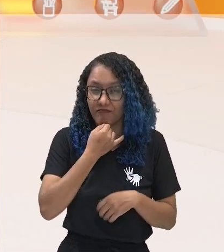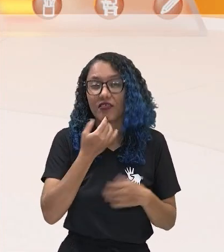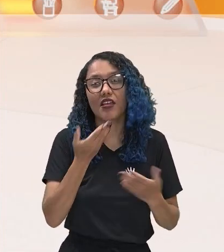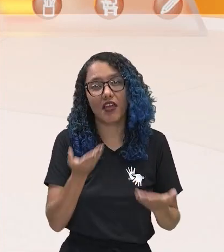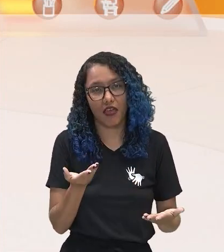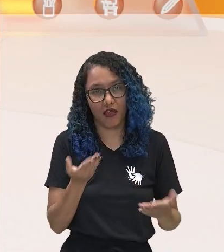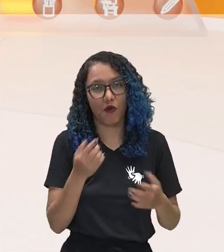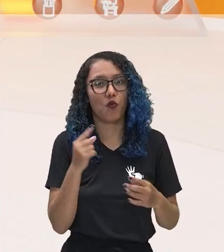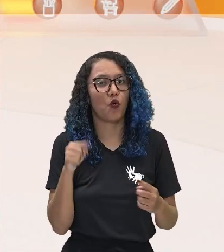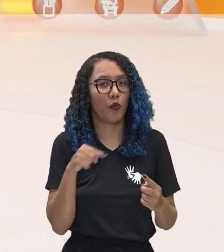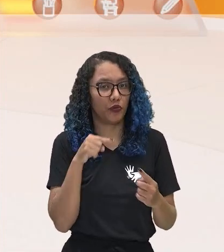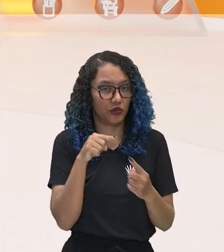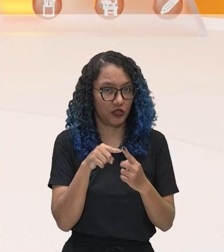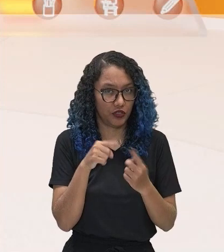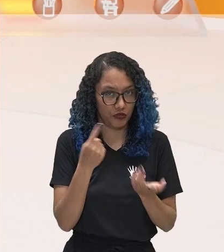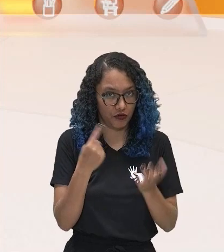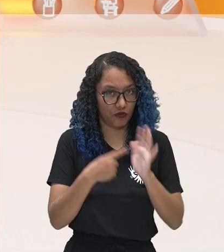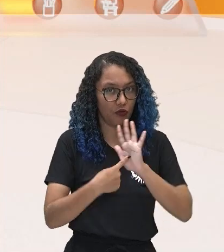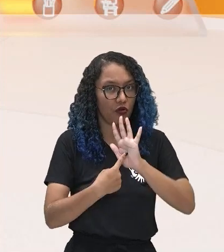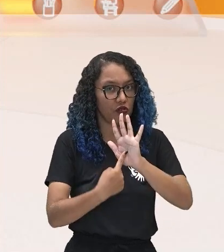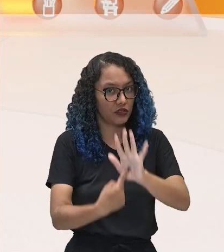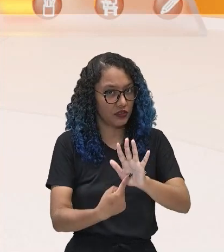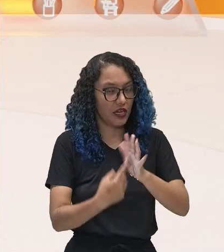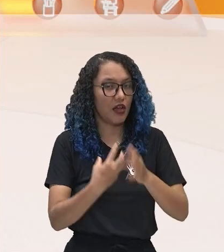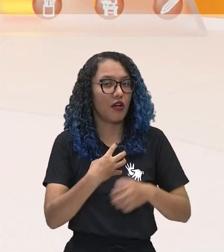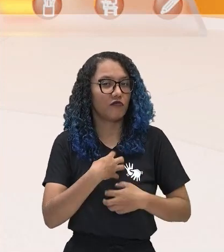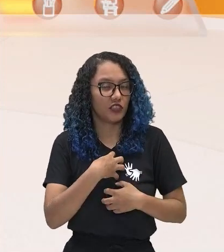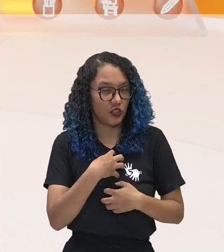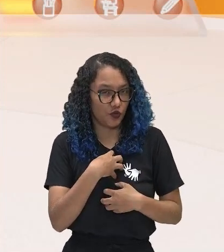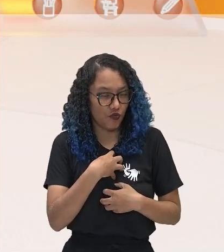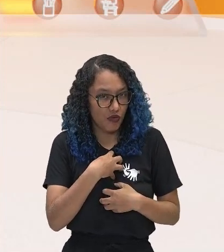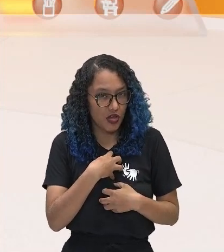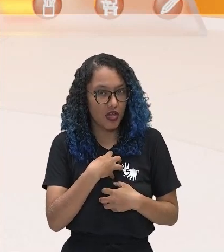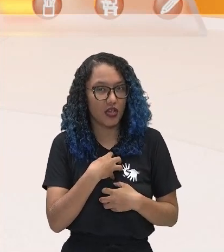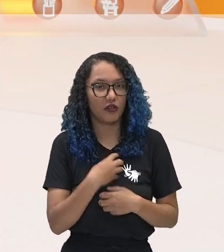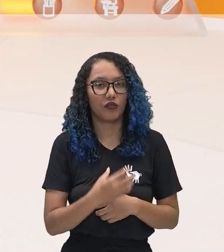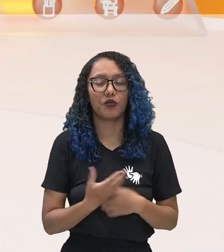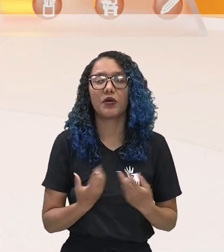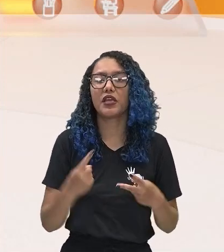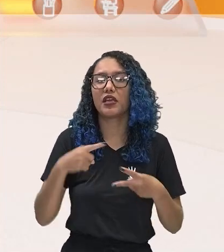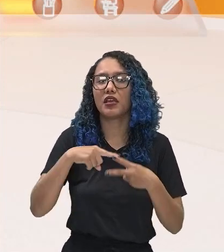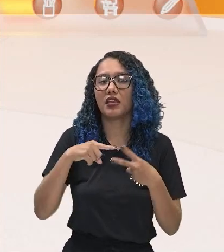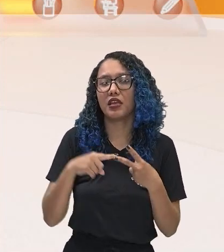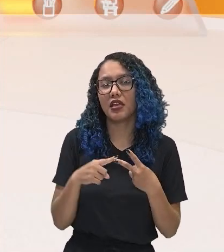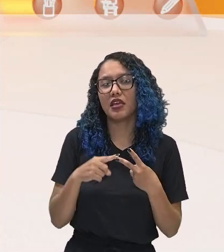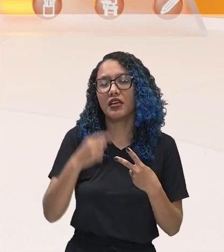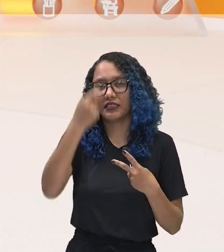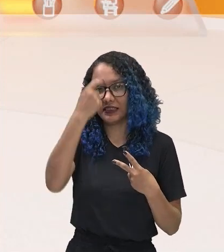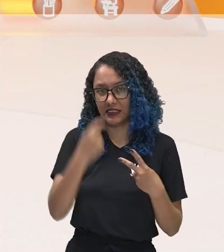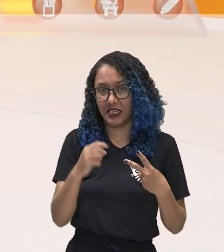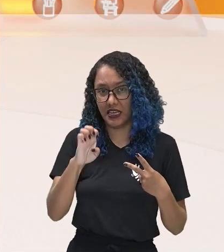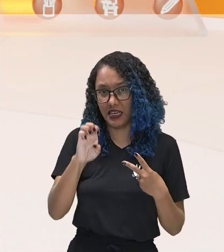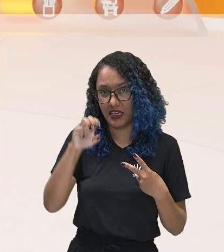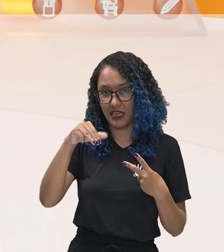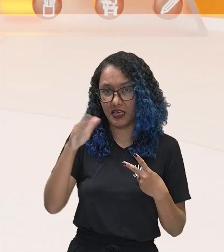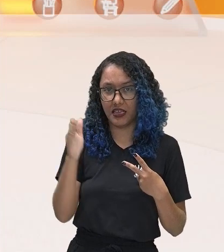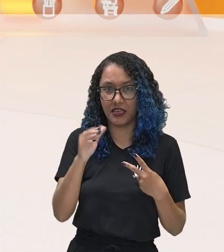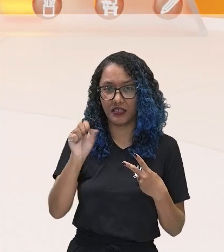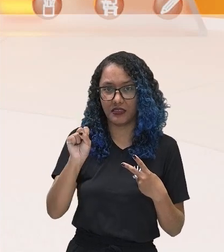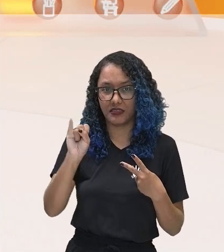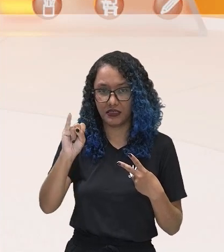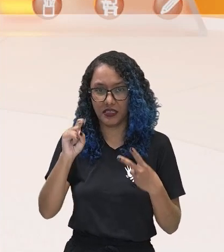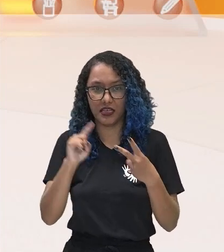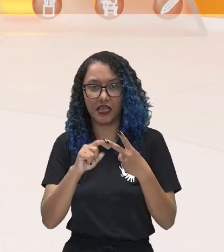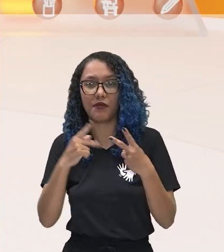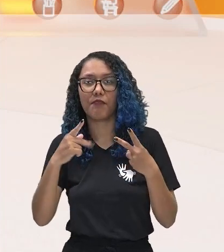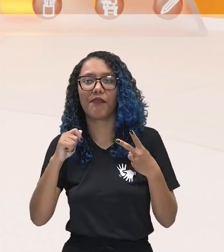vamos entender o quê? Porque a ideia do ser em si e do ser para si é justamente isso. Olha só, quando nós